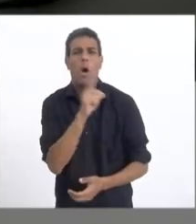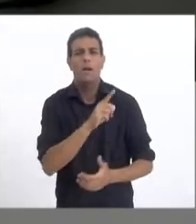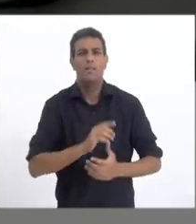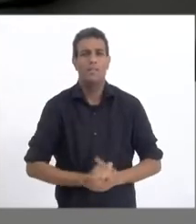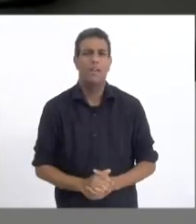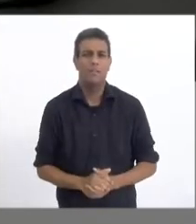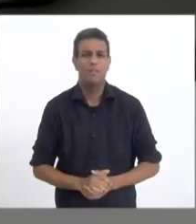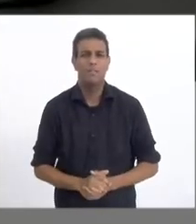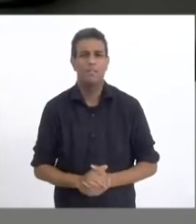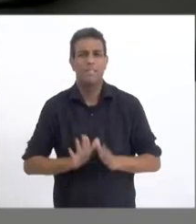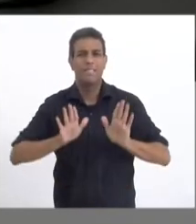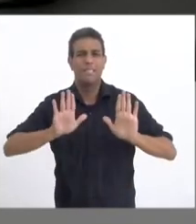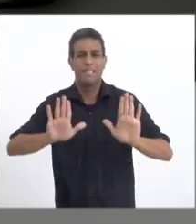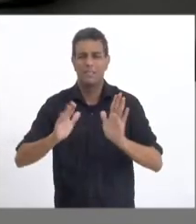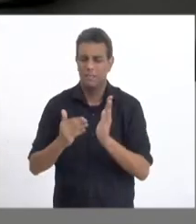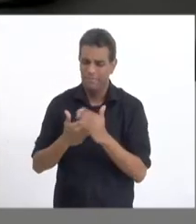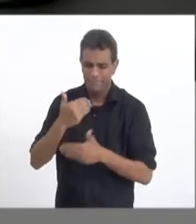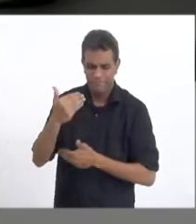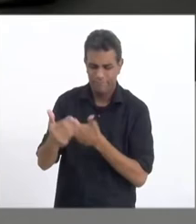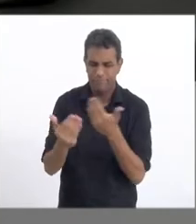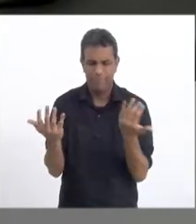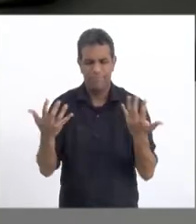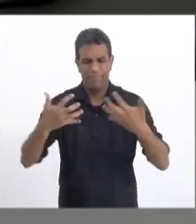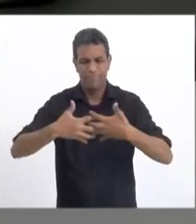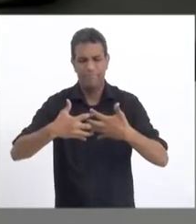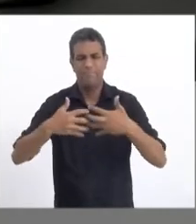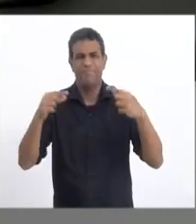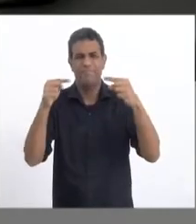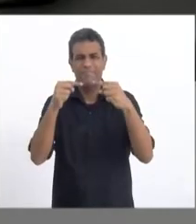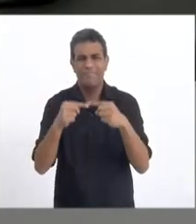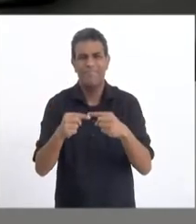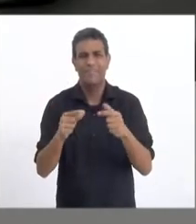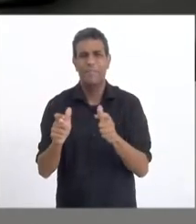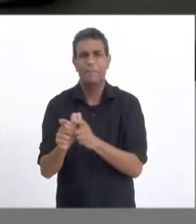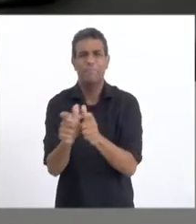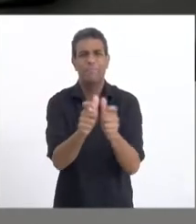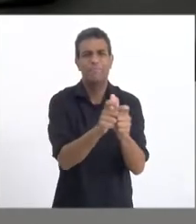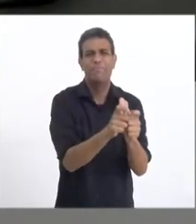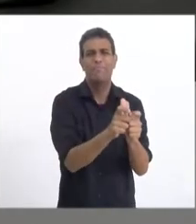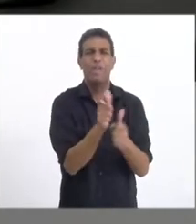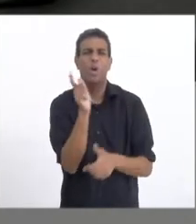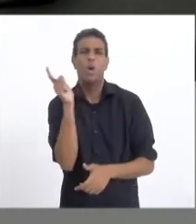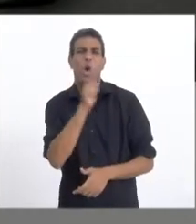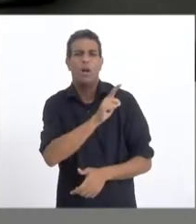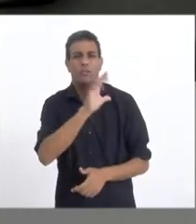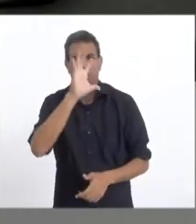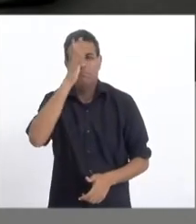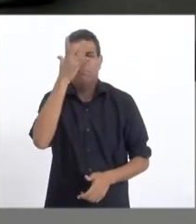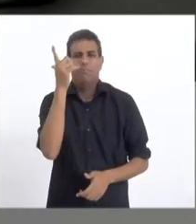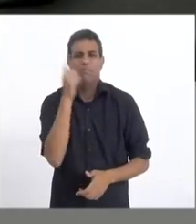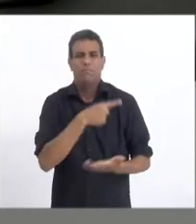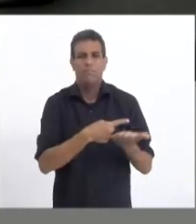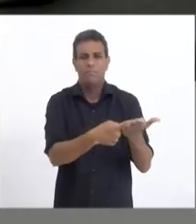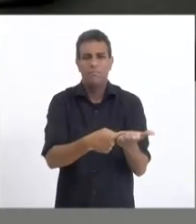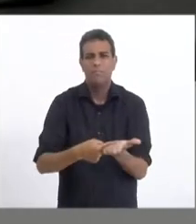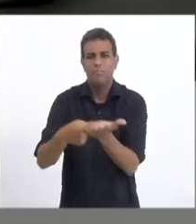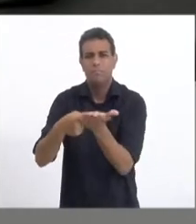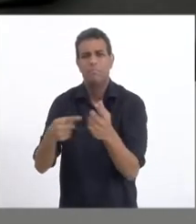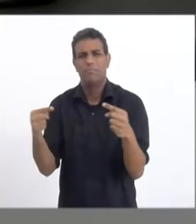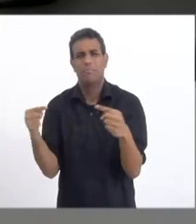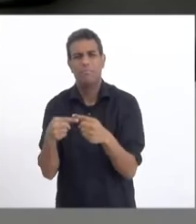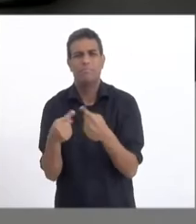Então, a partir do território, a partir de regiões de menores, conseguir fazer o enfrentamento dessas questões